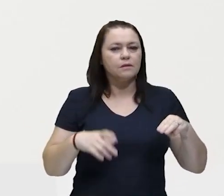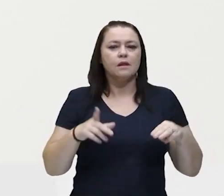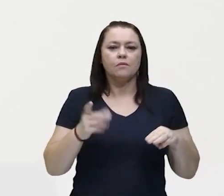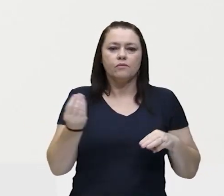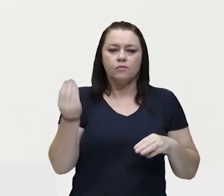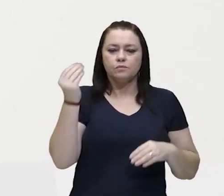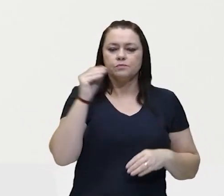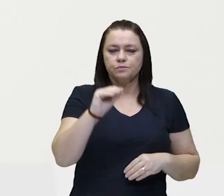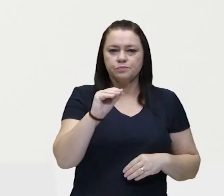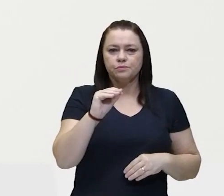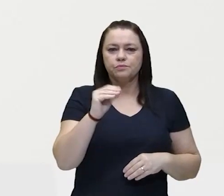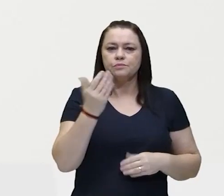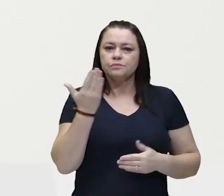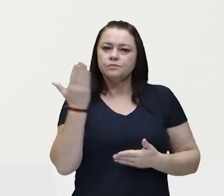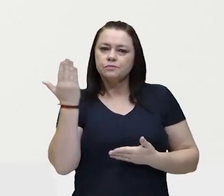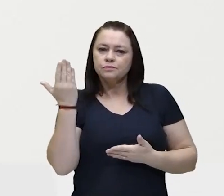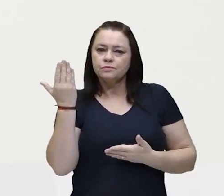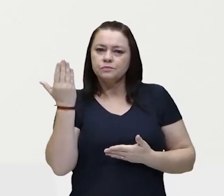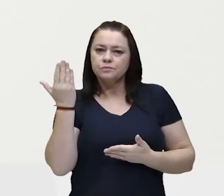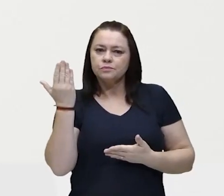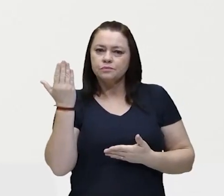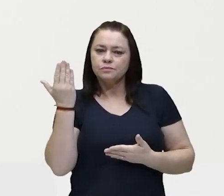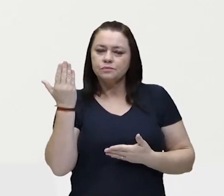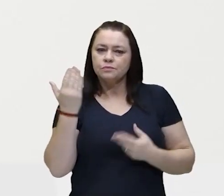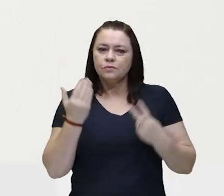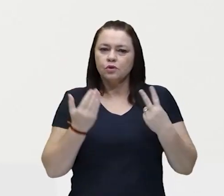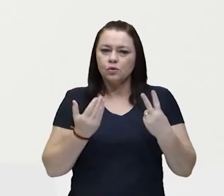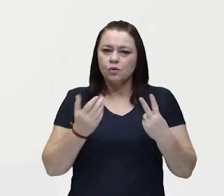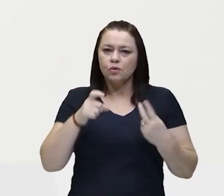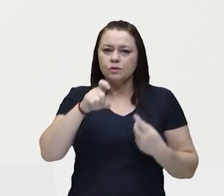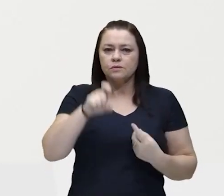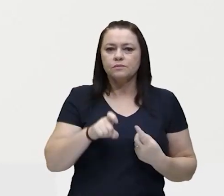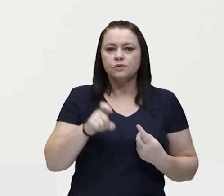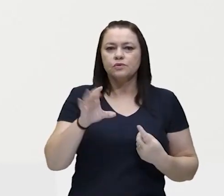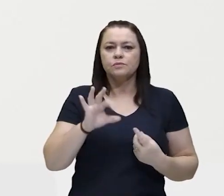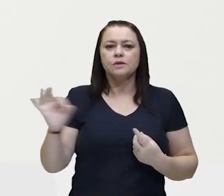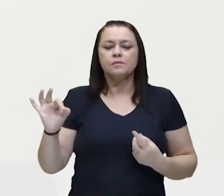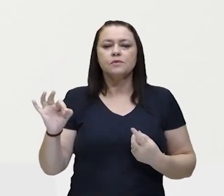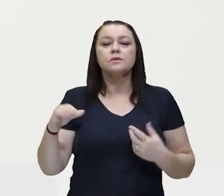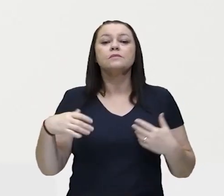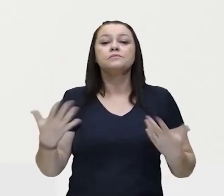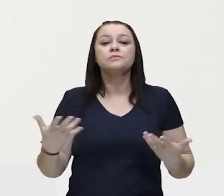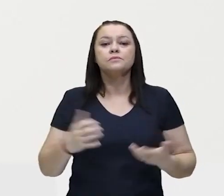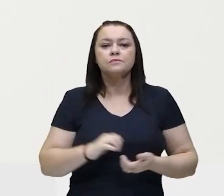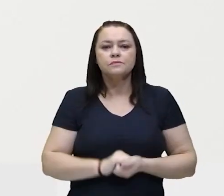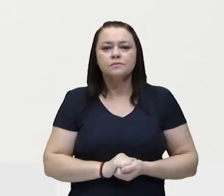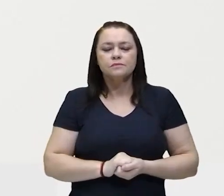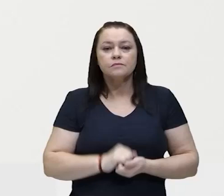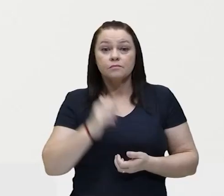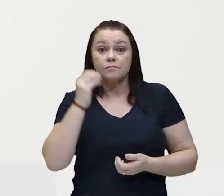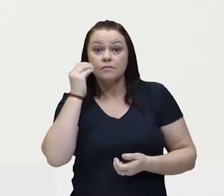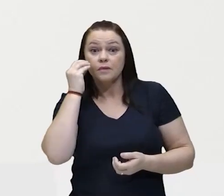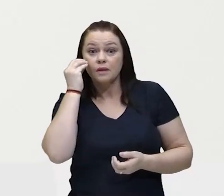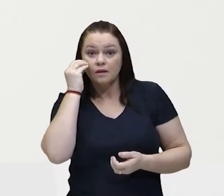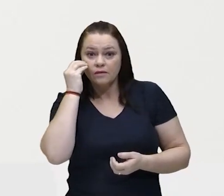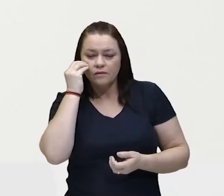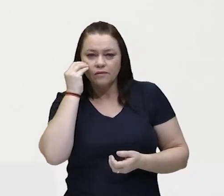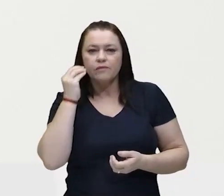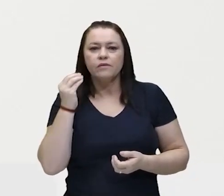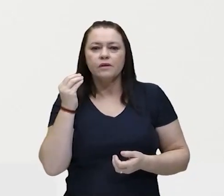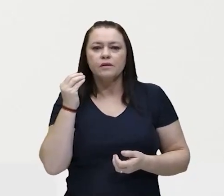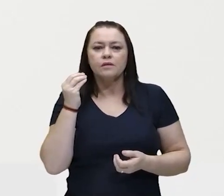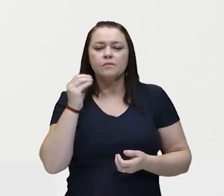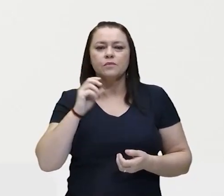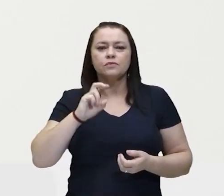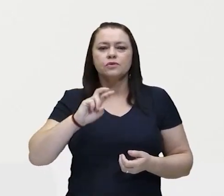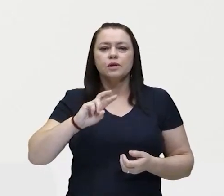2 e multiplicar por quanto? Por 100. Vimos que multiplicação por 10, 100 e por 1000